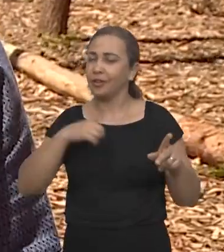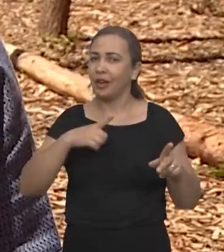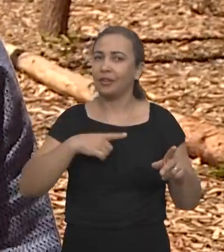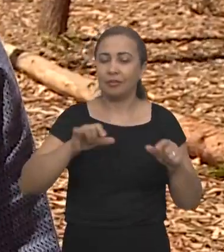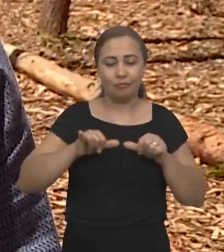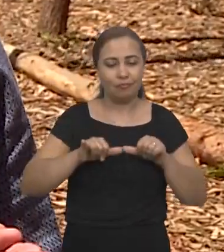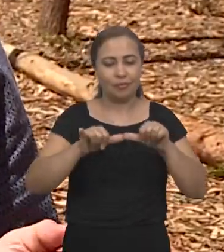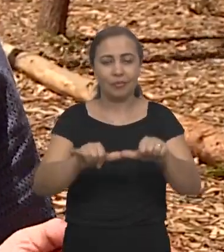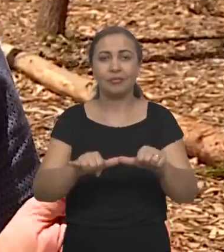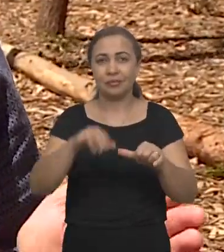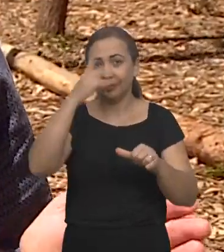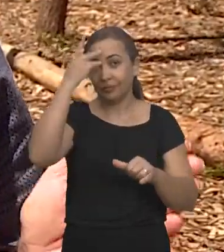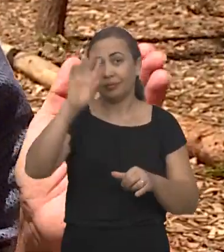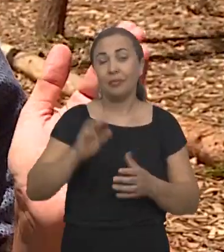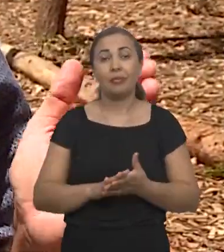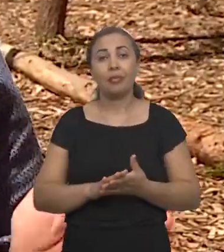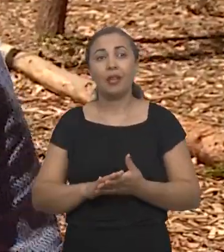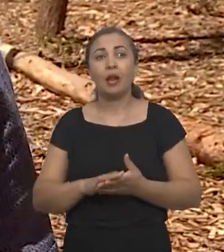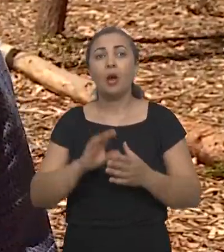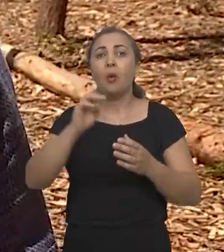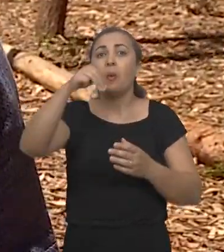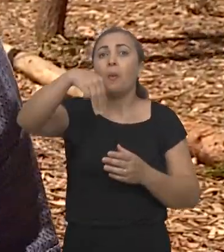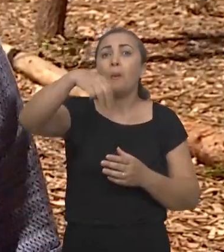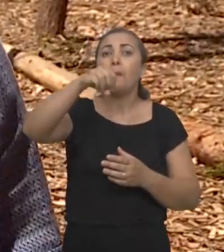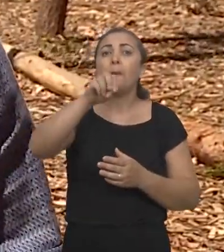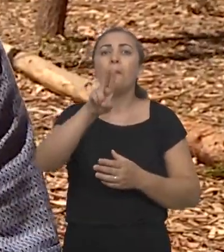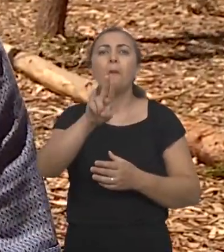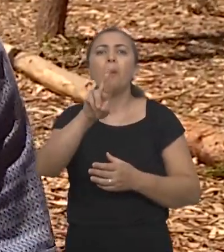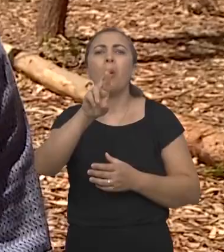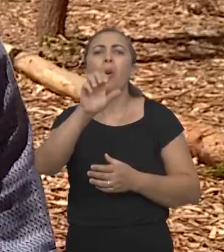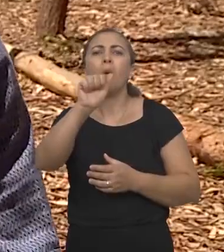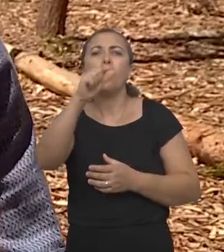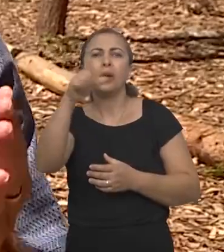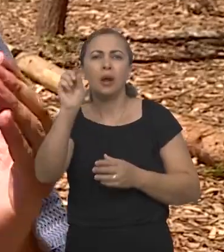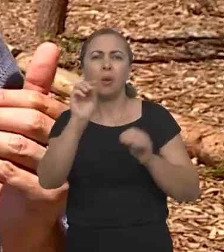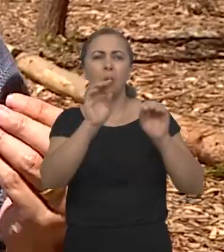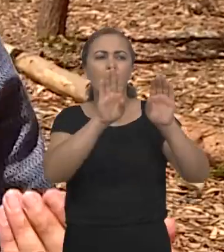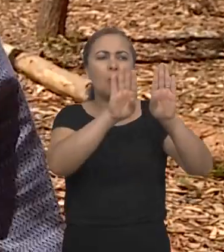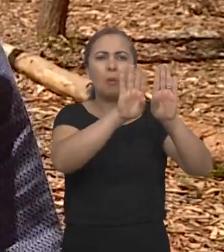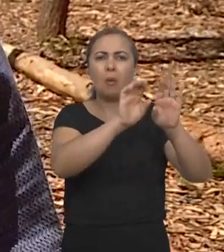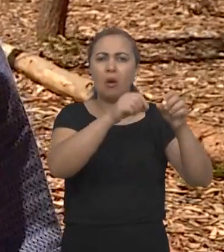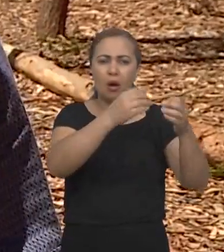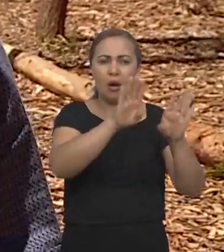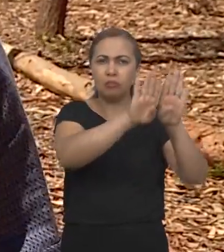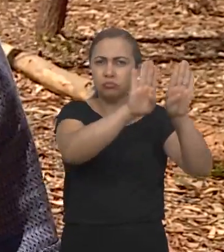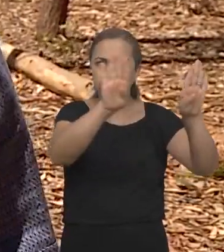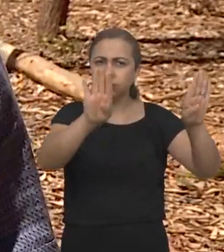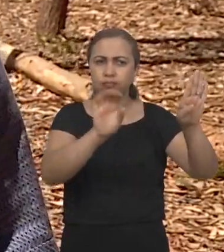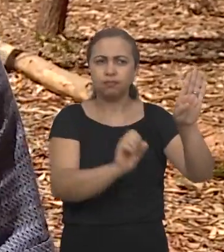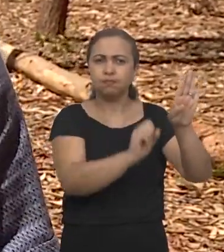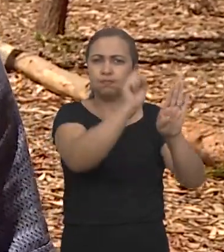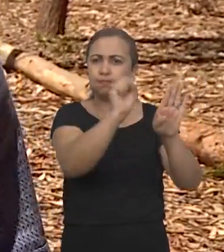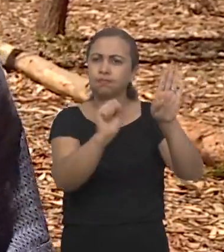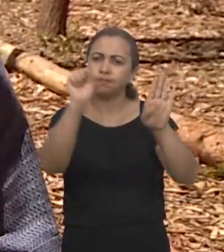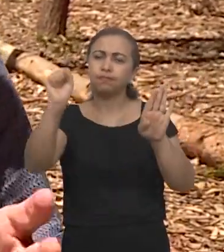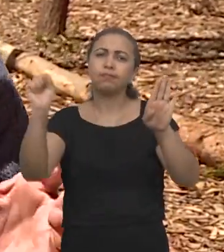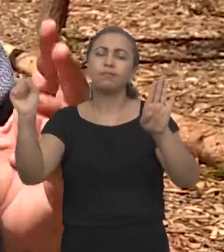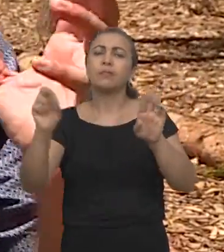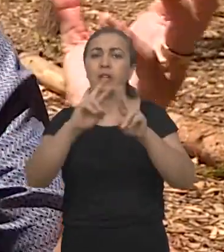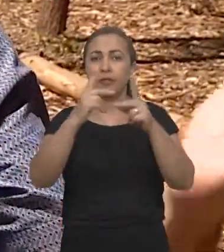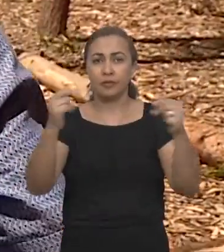já existe um mercado que seriam para os mourões, né, muitas vezes após o tratamento também pode ser